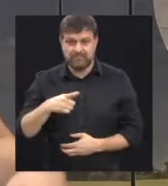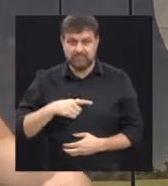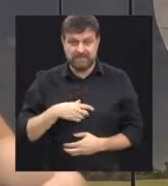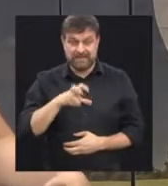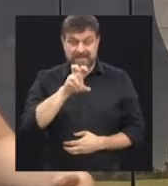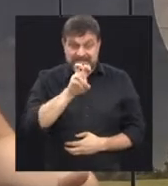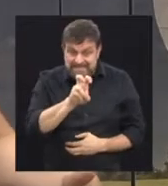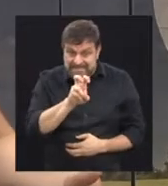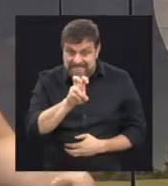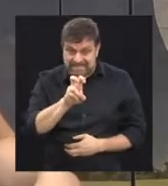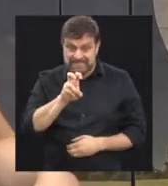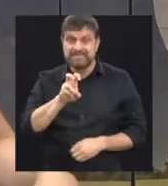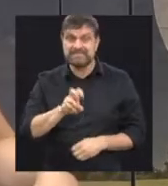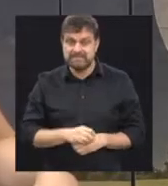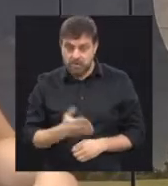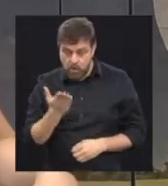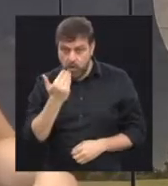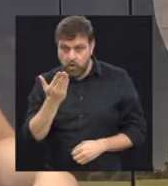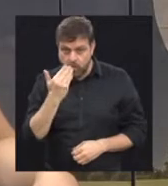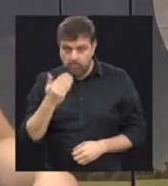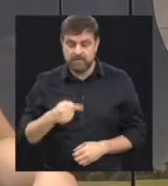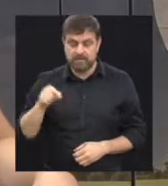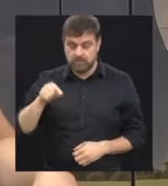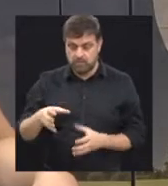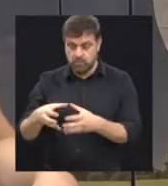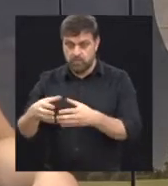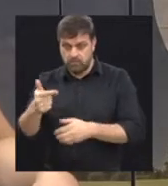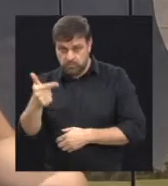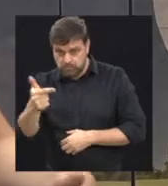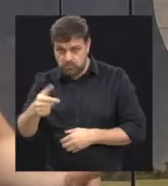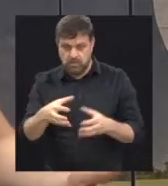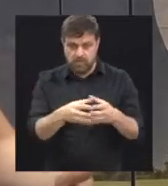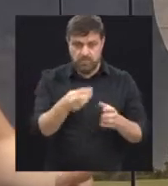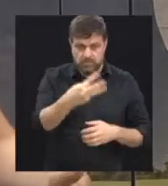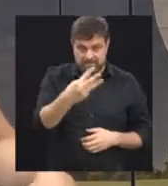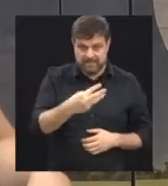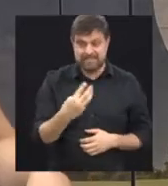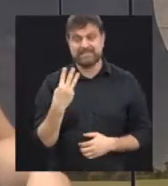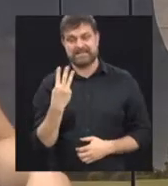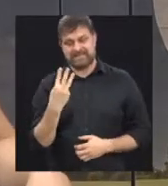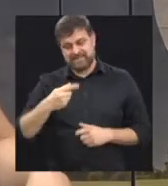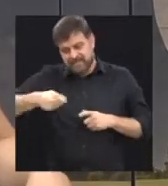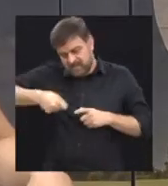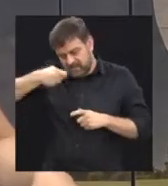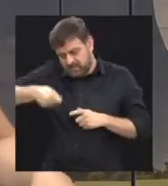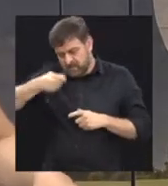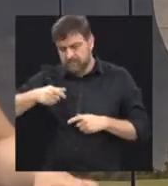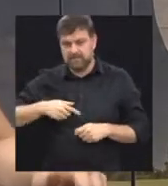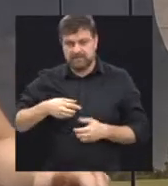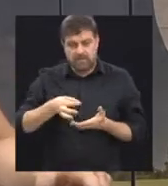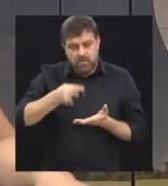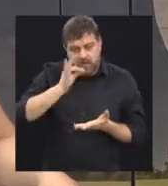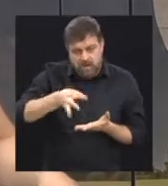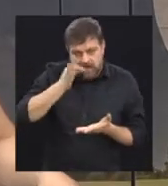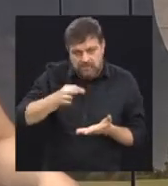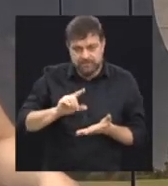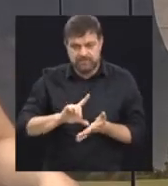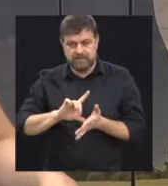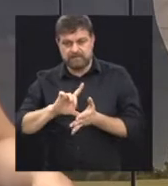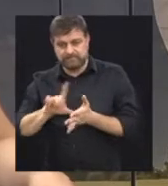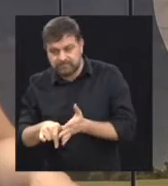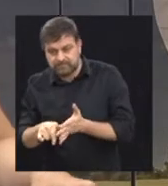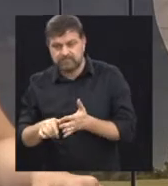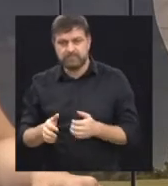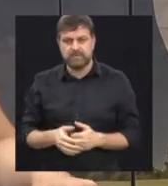têm até 5 alimentações. O agrupamento 2 e o agrupamento 3 são 3 alimentações, né? Então o café da manhã, o lanche